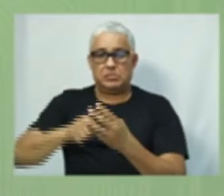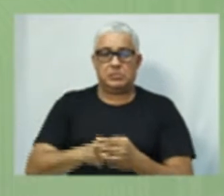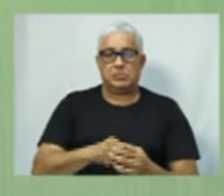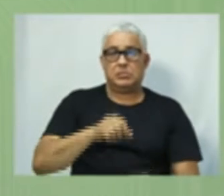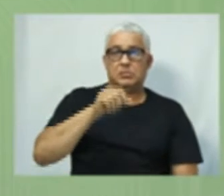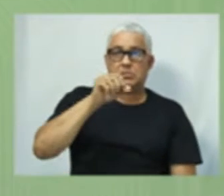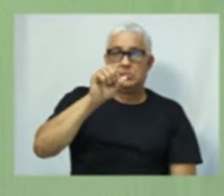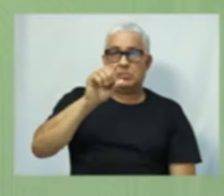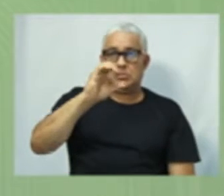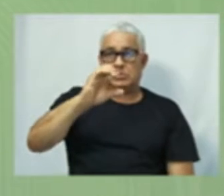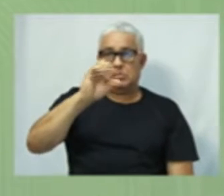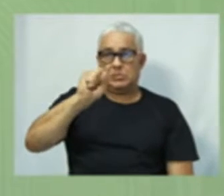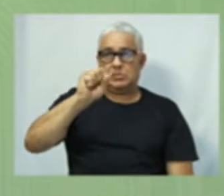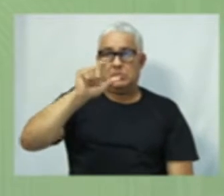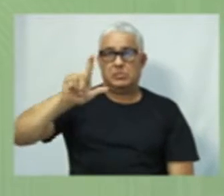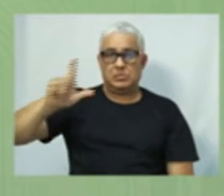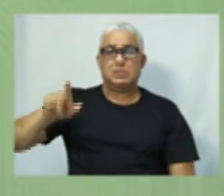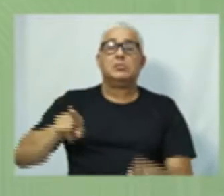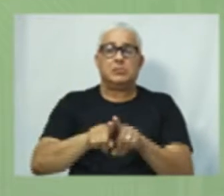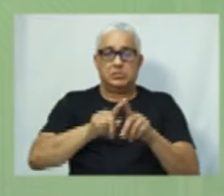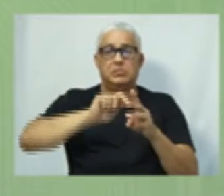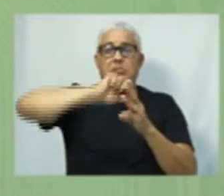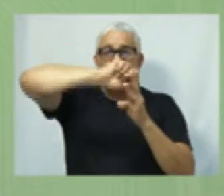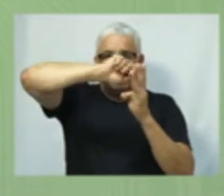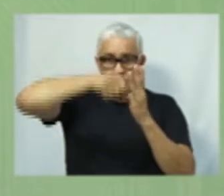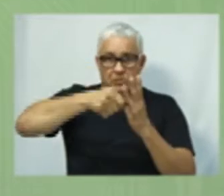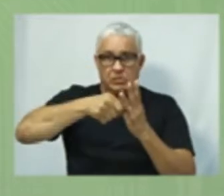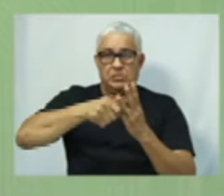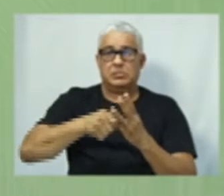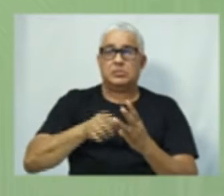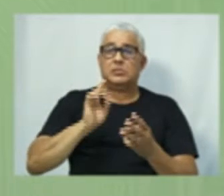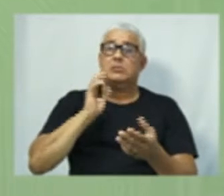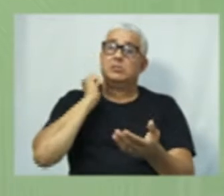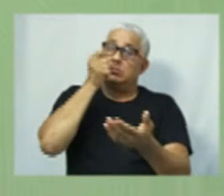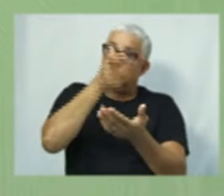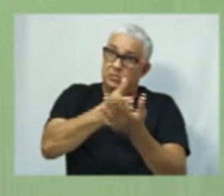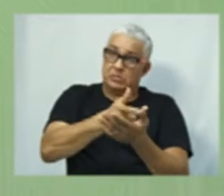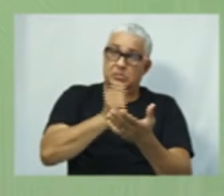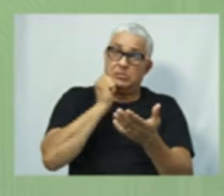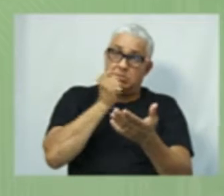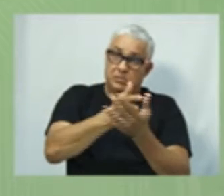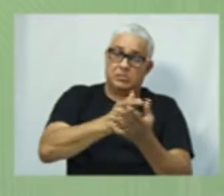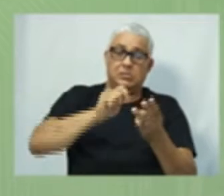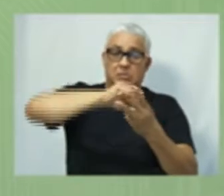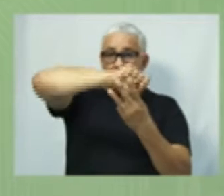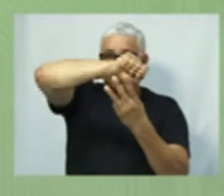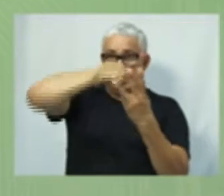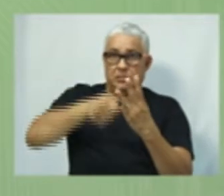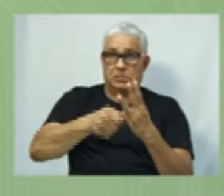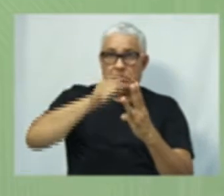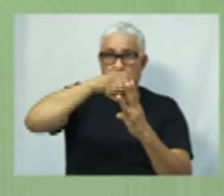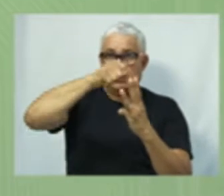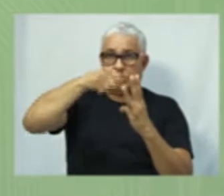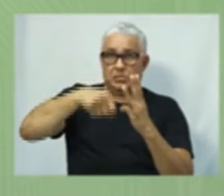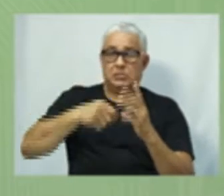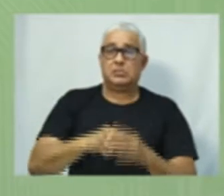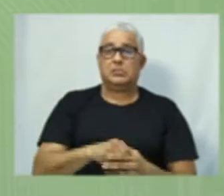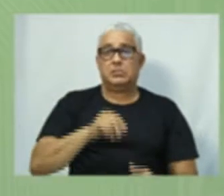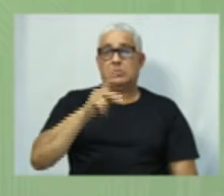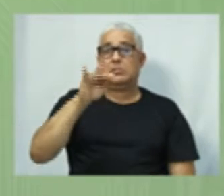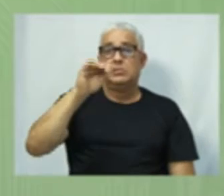CSLL, trimestral. De novo, ele só será pago a cada 3 meses. E o PIS e